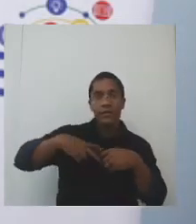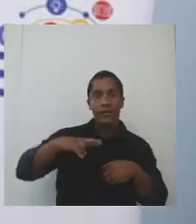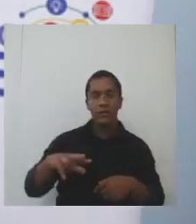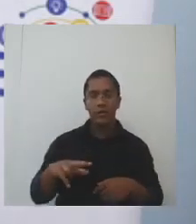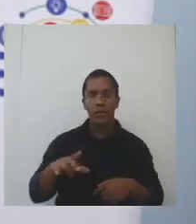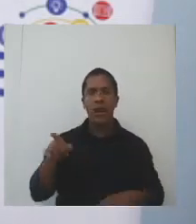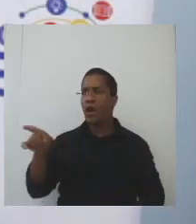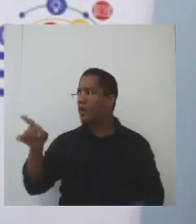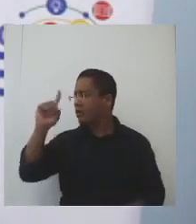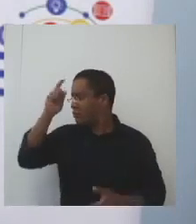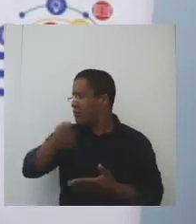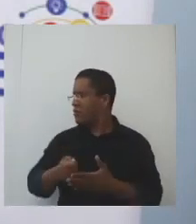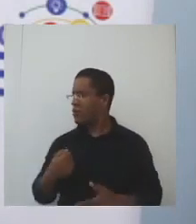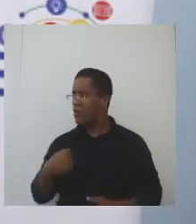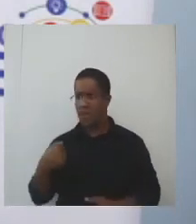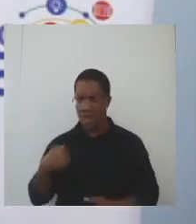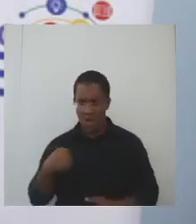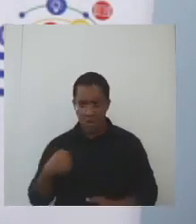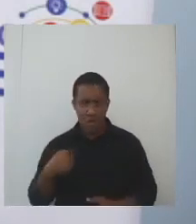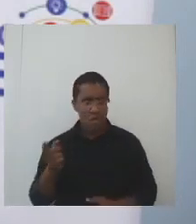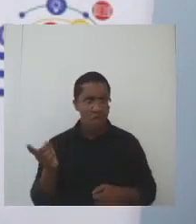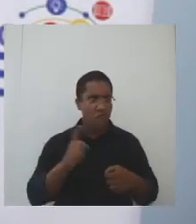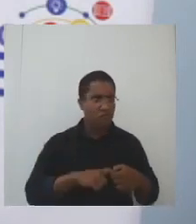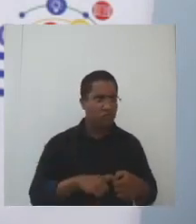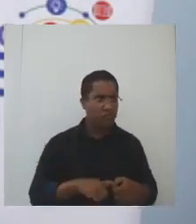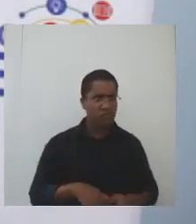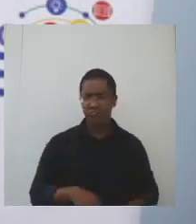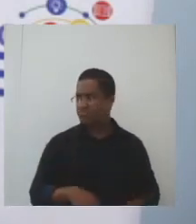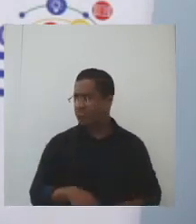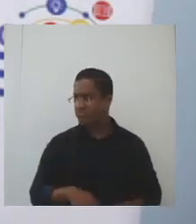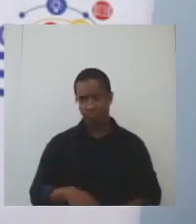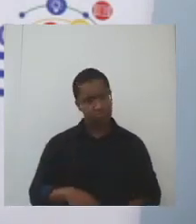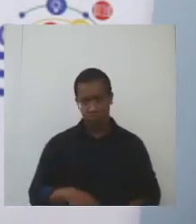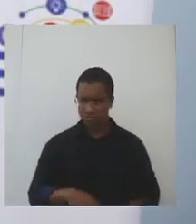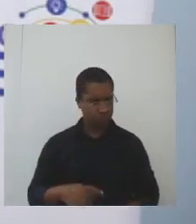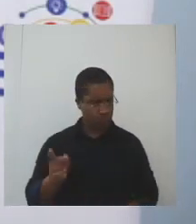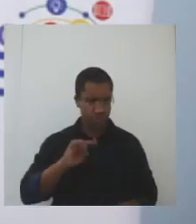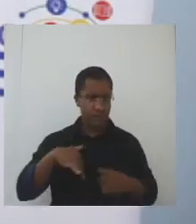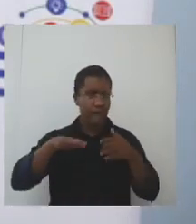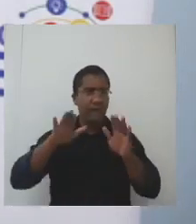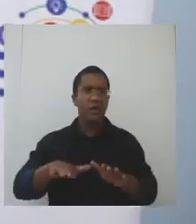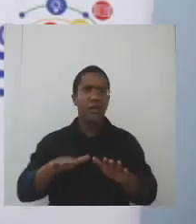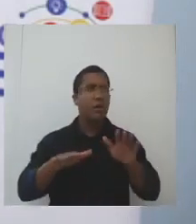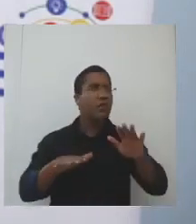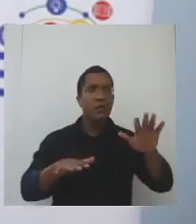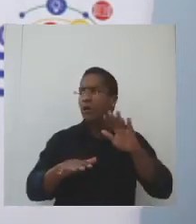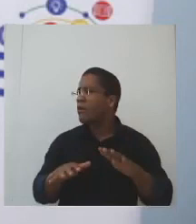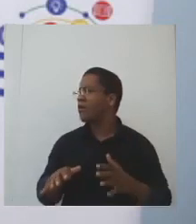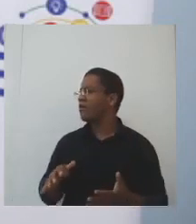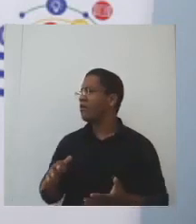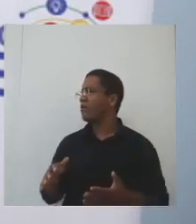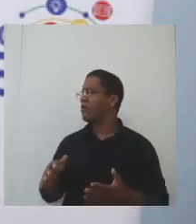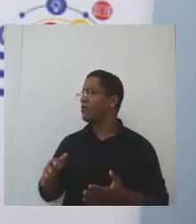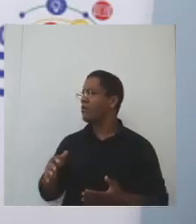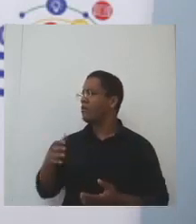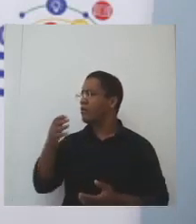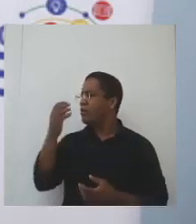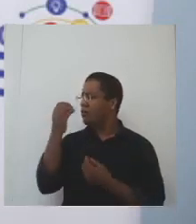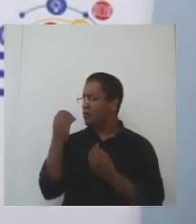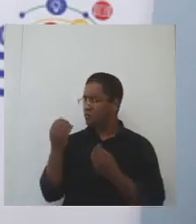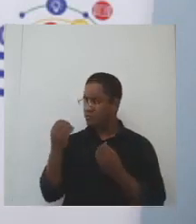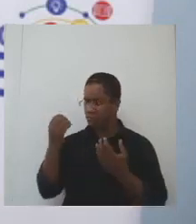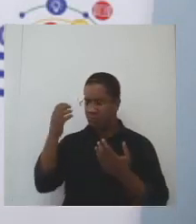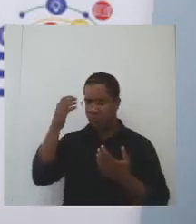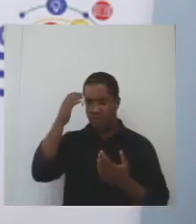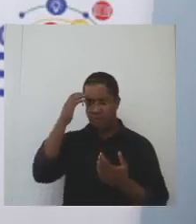não voltar. Essa é a segunda decepção. E a terceira, depois chega a notícia que o Brasil foi elevado à categoria de Reino Unido,